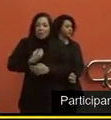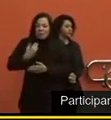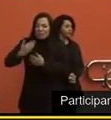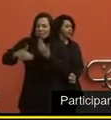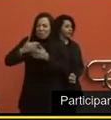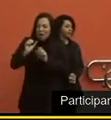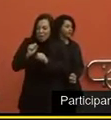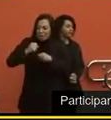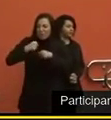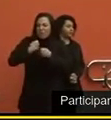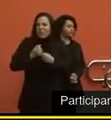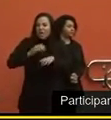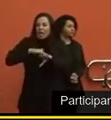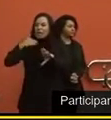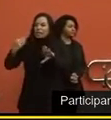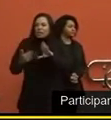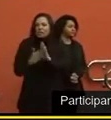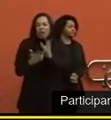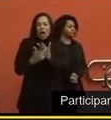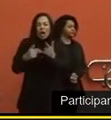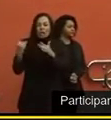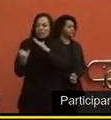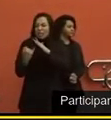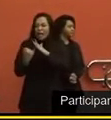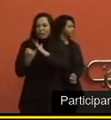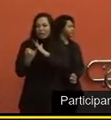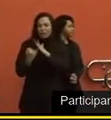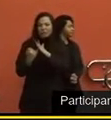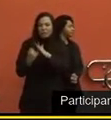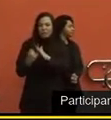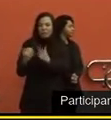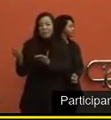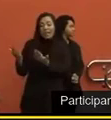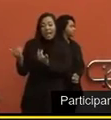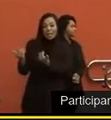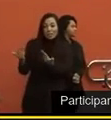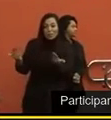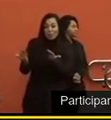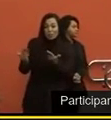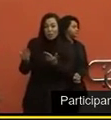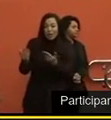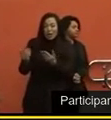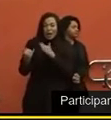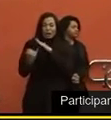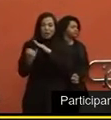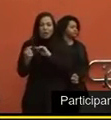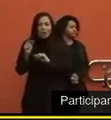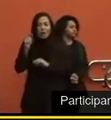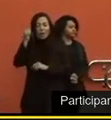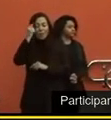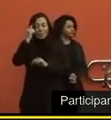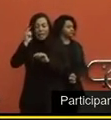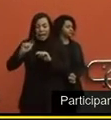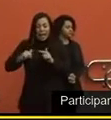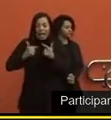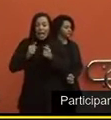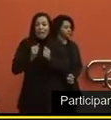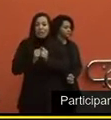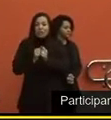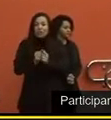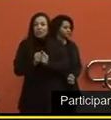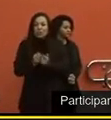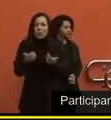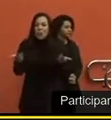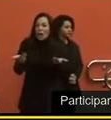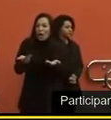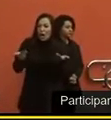ao fortalecimento de toda e qualquer instituição. A juventude institucional vem do pensar e do agir de modo